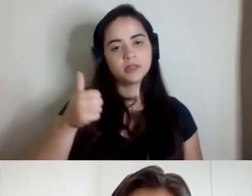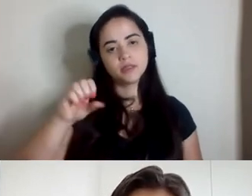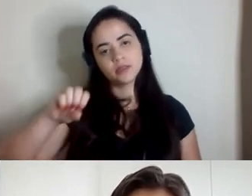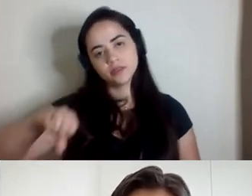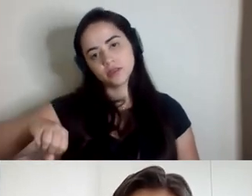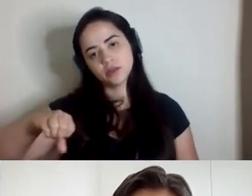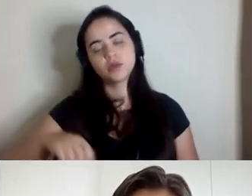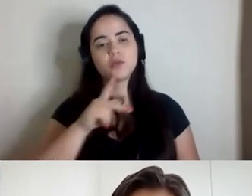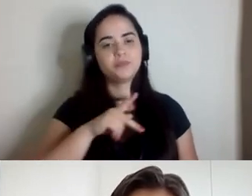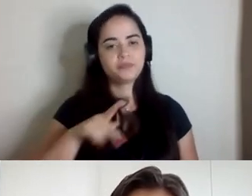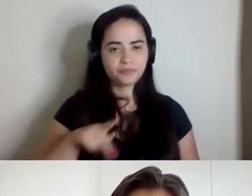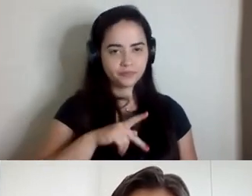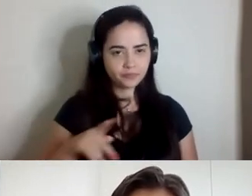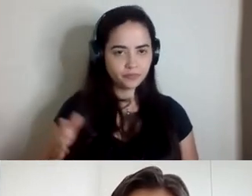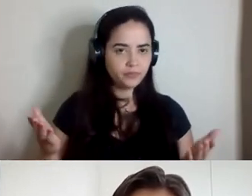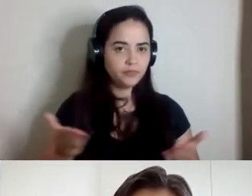da quadrienal,